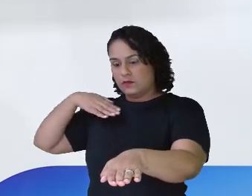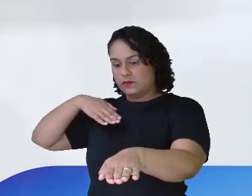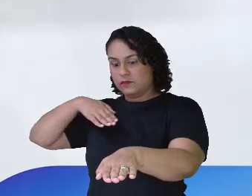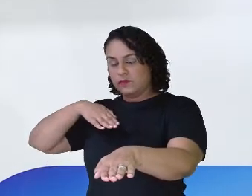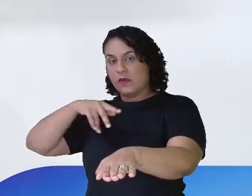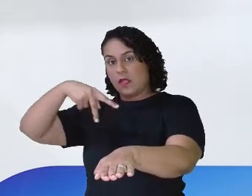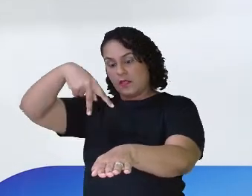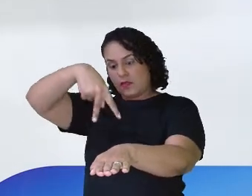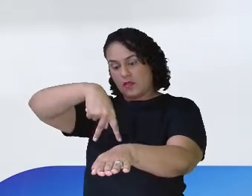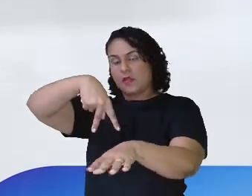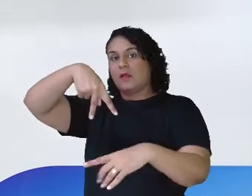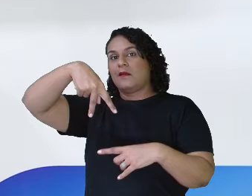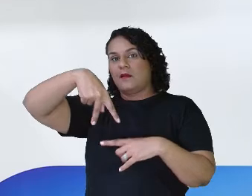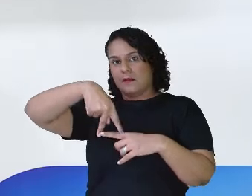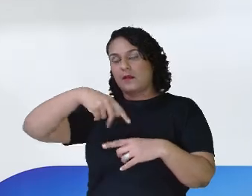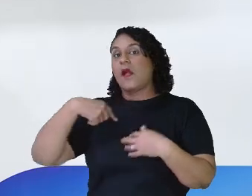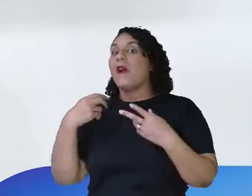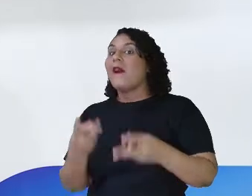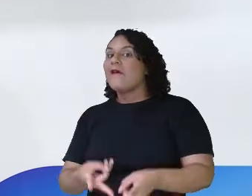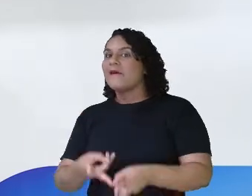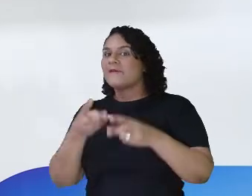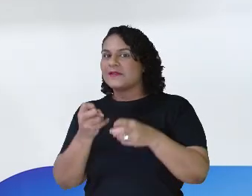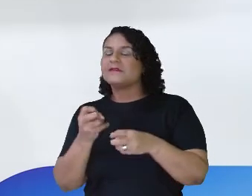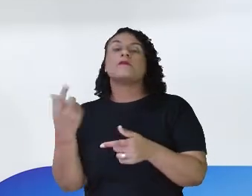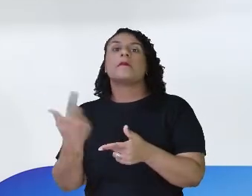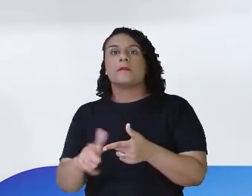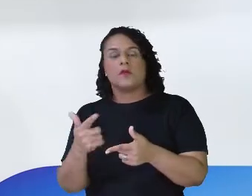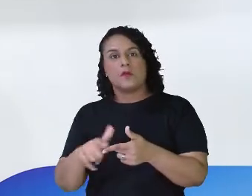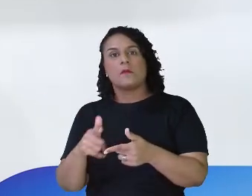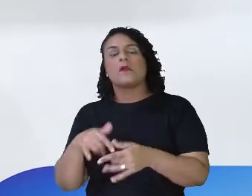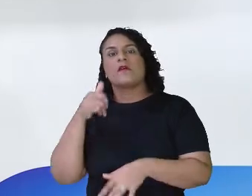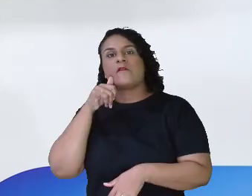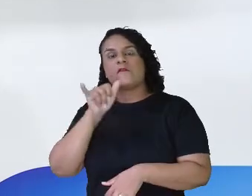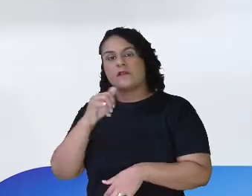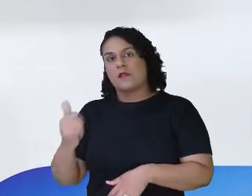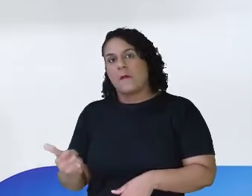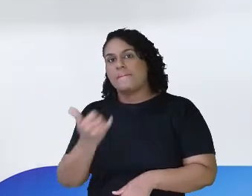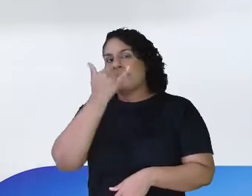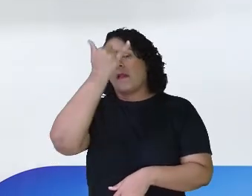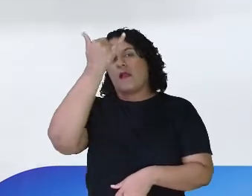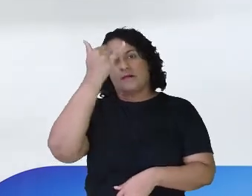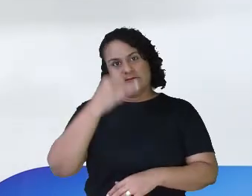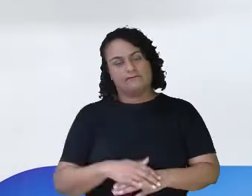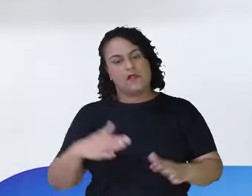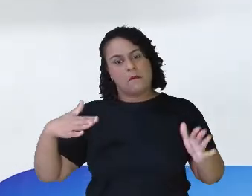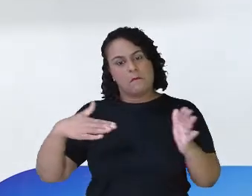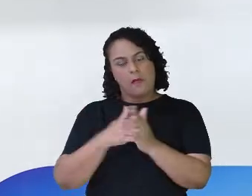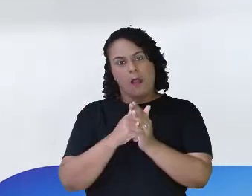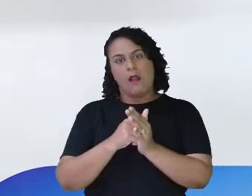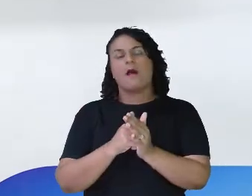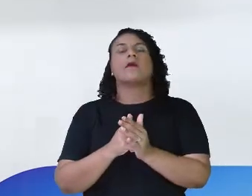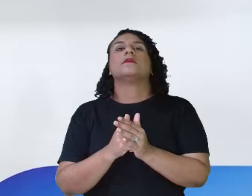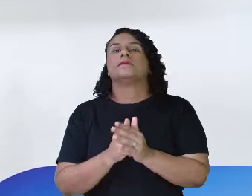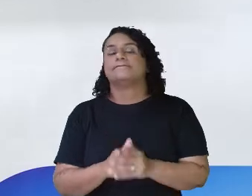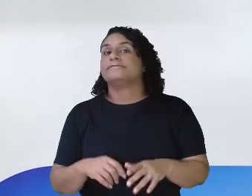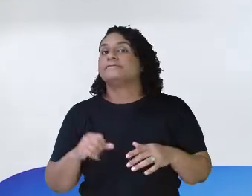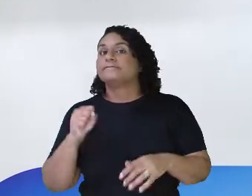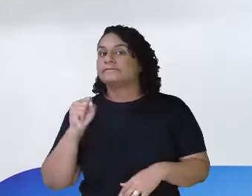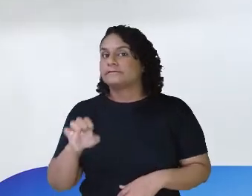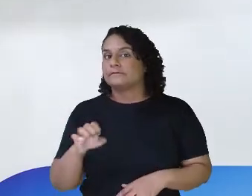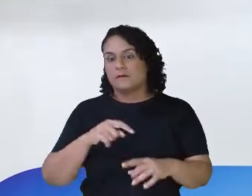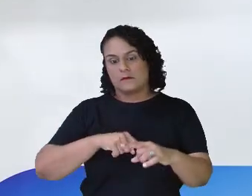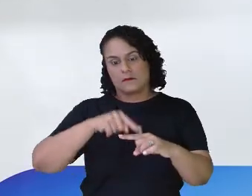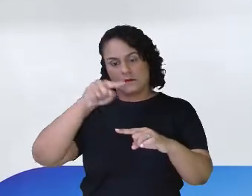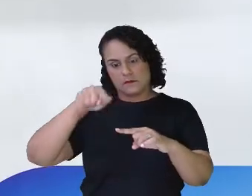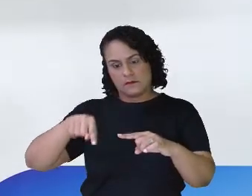algum problema à frente e vai evitar algum tipo de acidente de trânsito, beleza? Então, esse triângulo, se eu fizer o